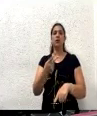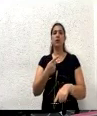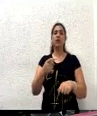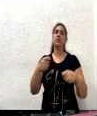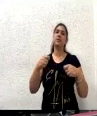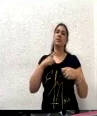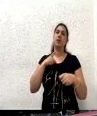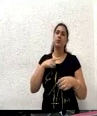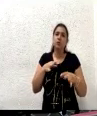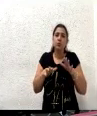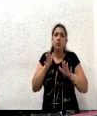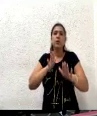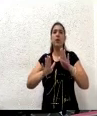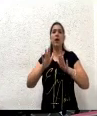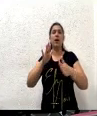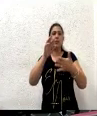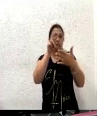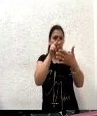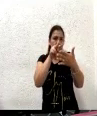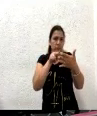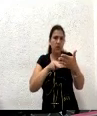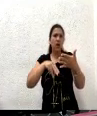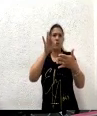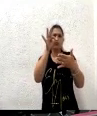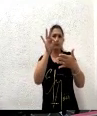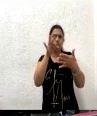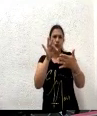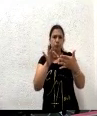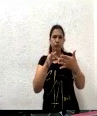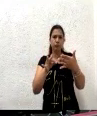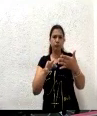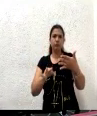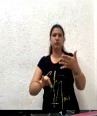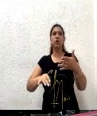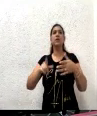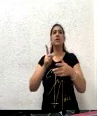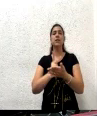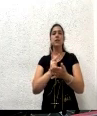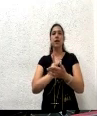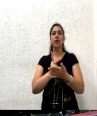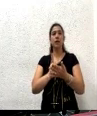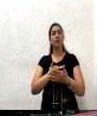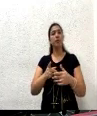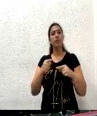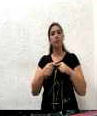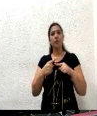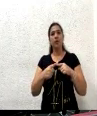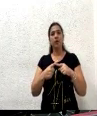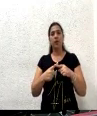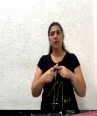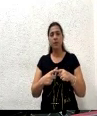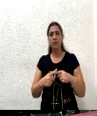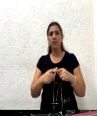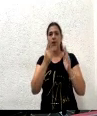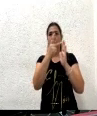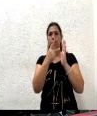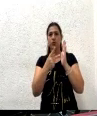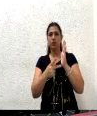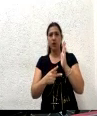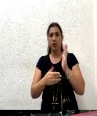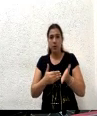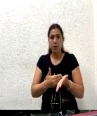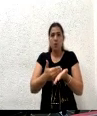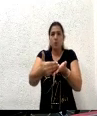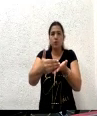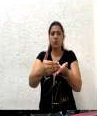todo o cuidado aqui de um primeiro momento de refazer alguns pontos, mas agradecer ao Josias que nos alertou, né, para que o projeto pudesse continuar.